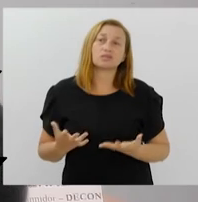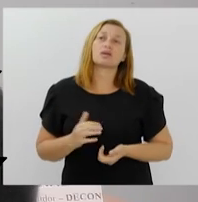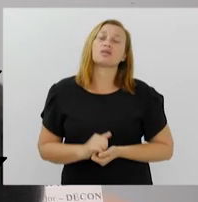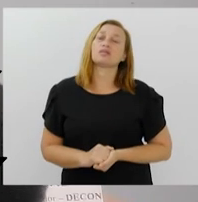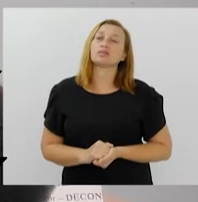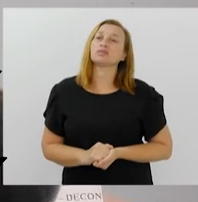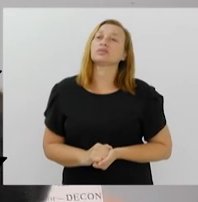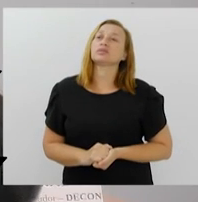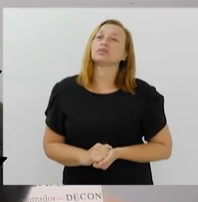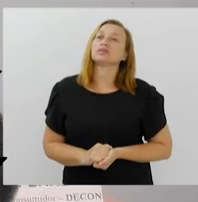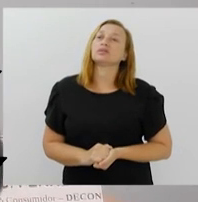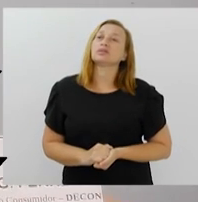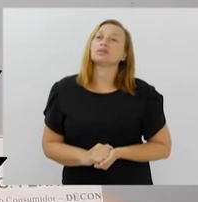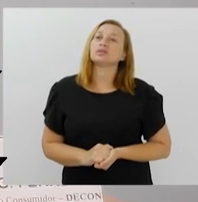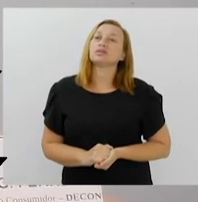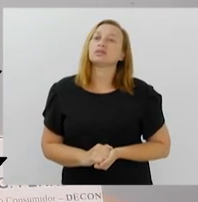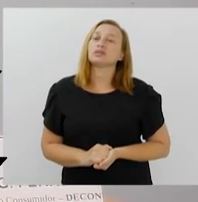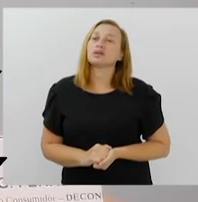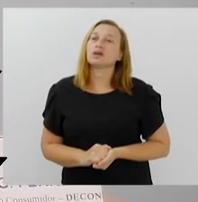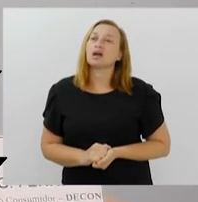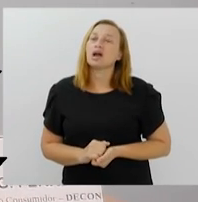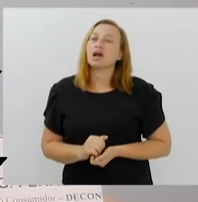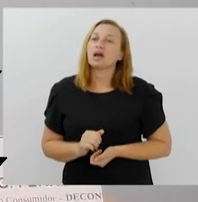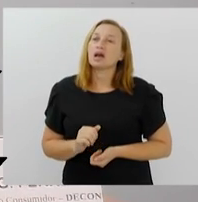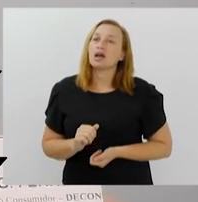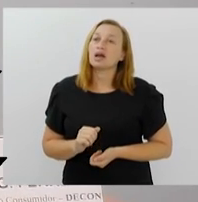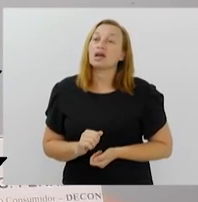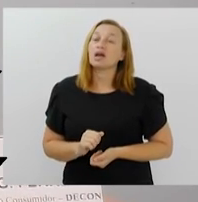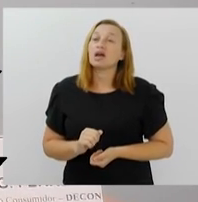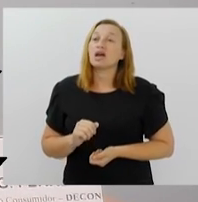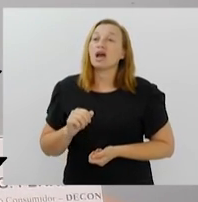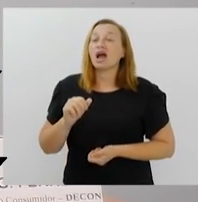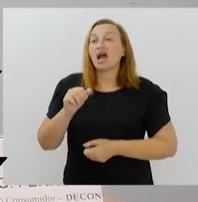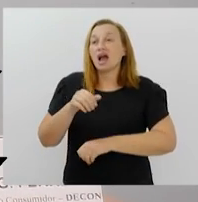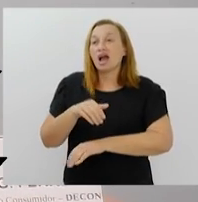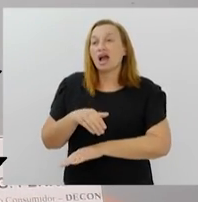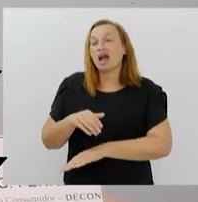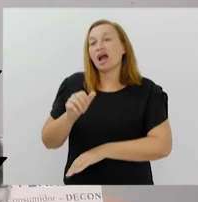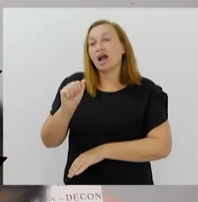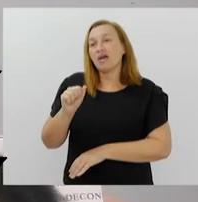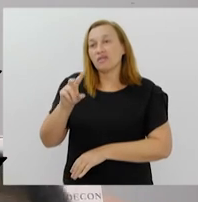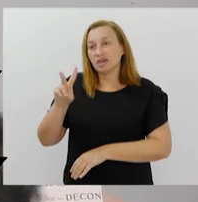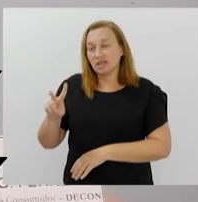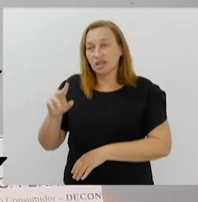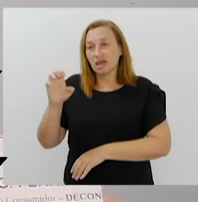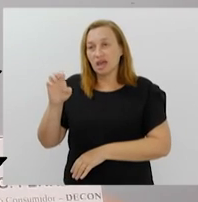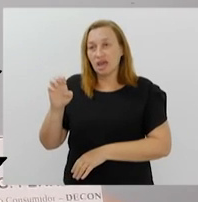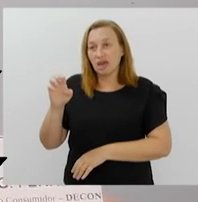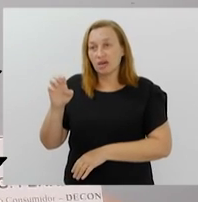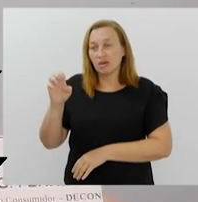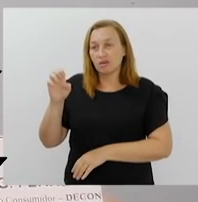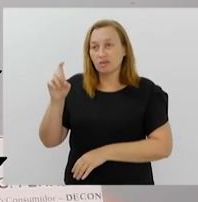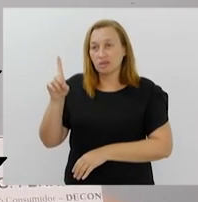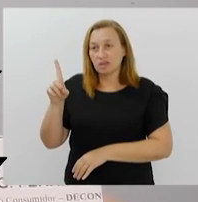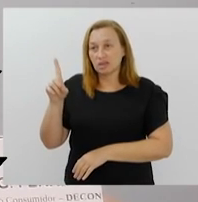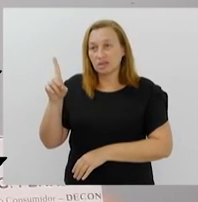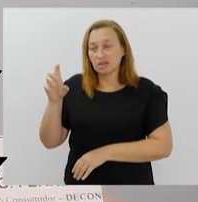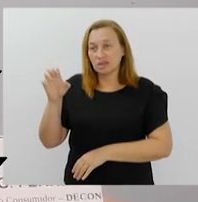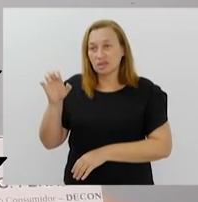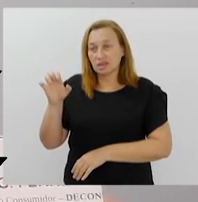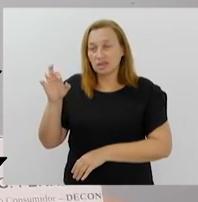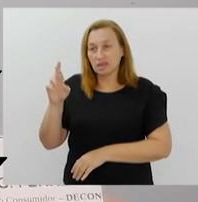ficamos na na Avenida domer Câmara 2066 de alguma forma estaremos sempre prontos para